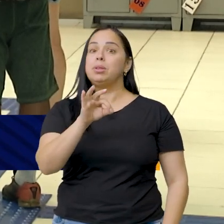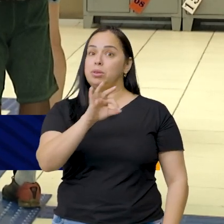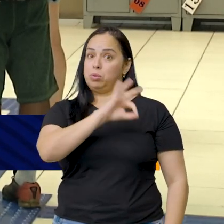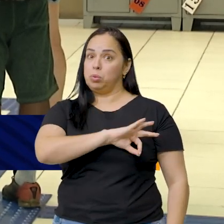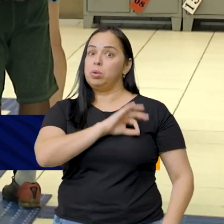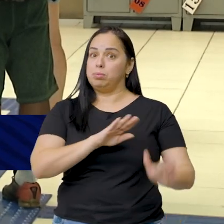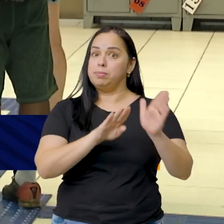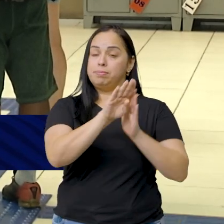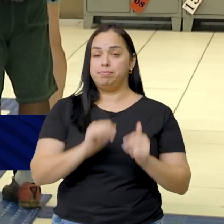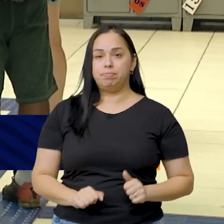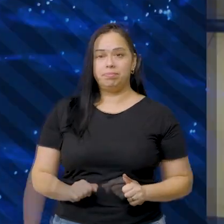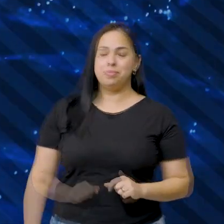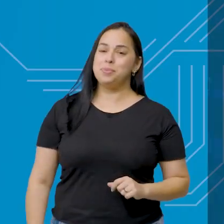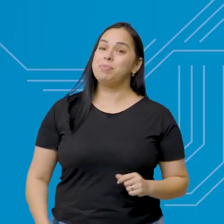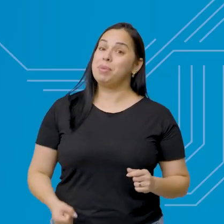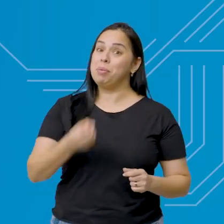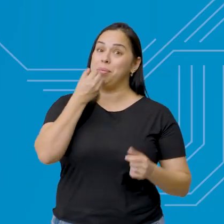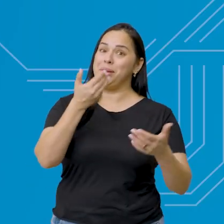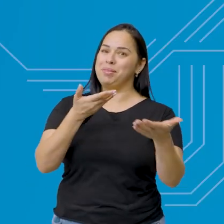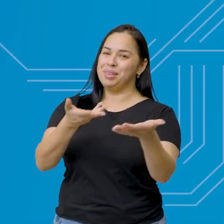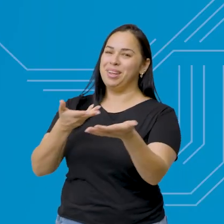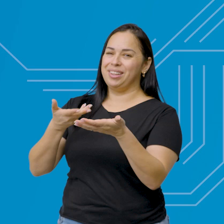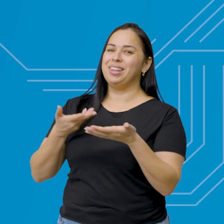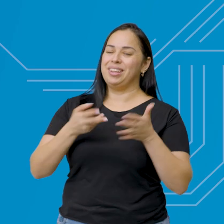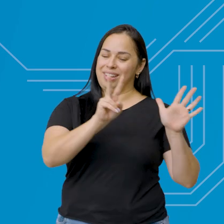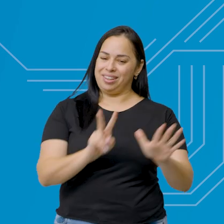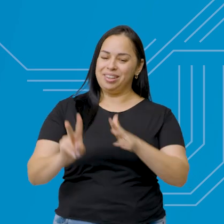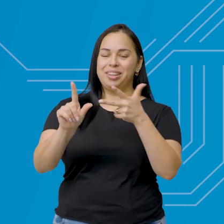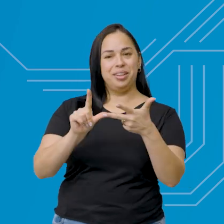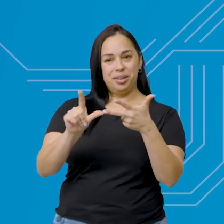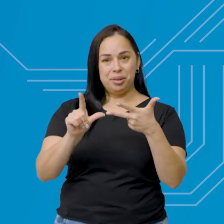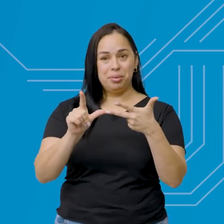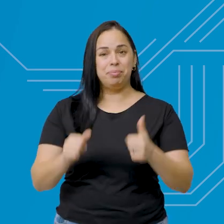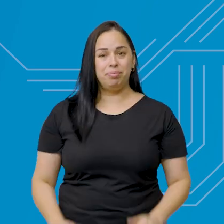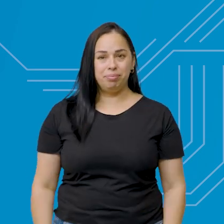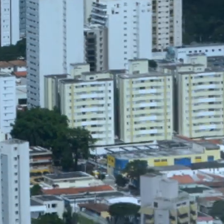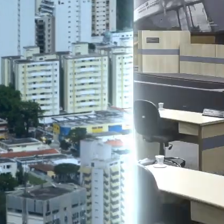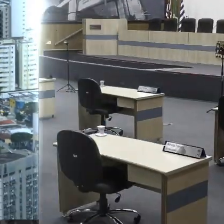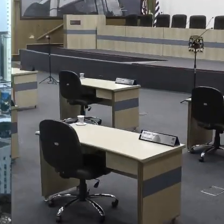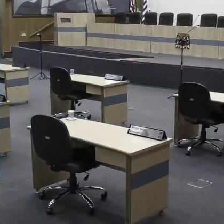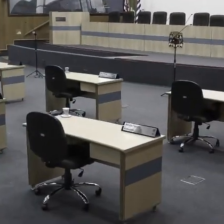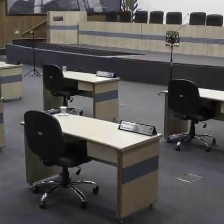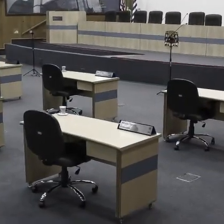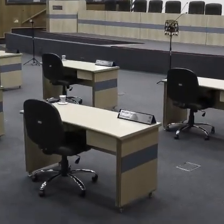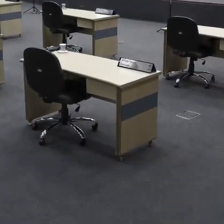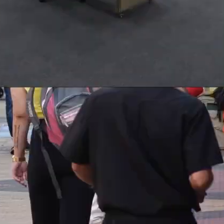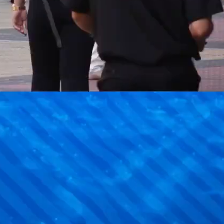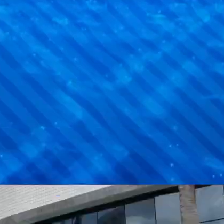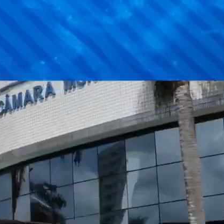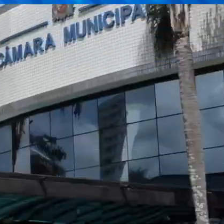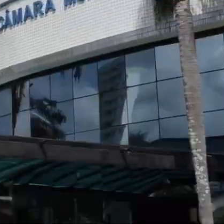4,77% no valor do benefício. Seja muito bem-vindo ao Semana Legislativa.